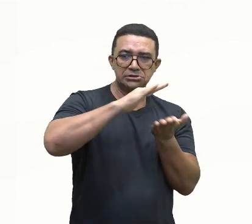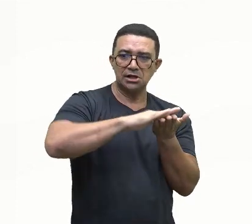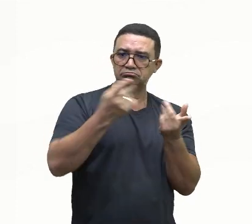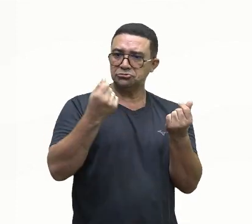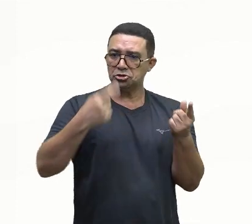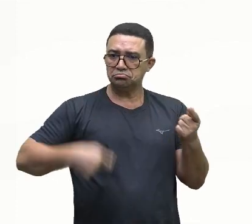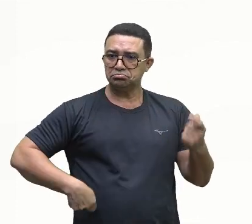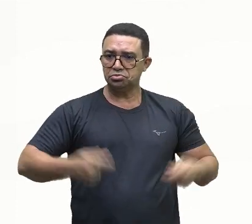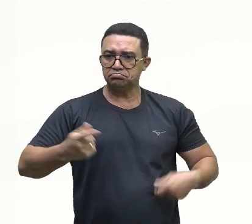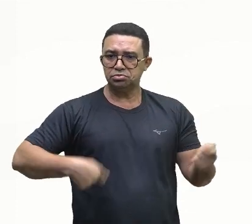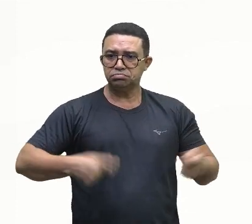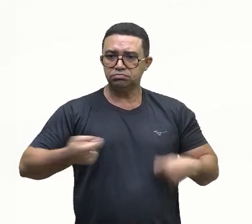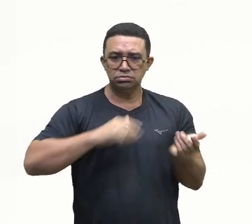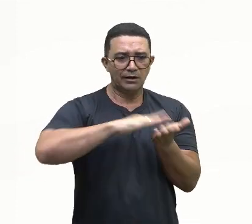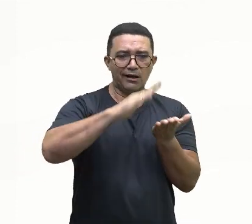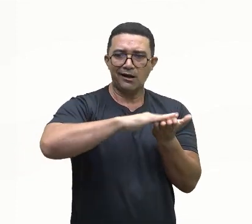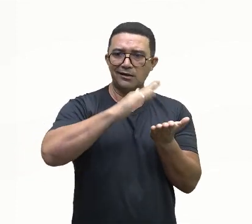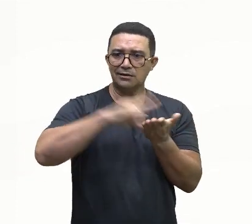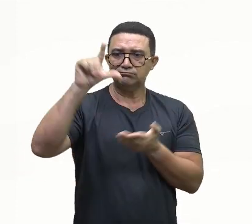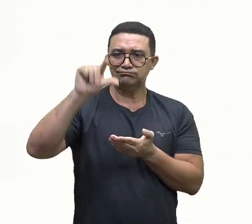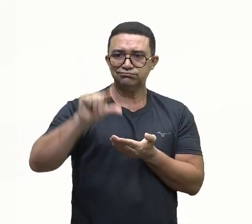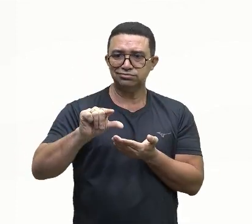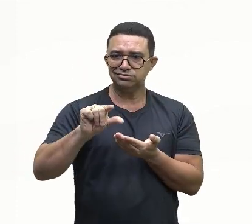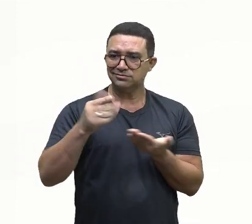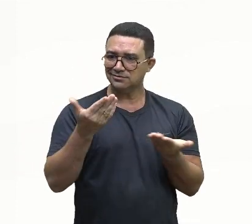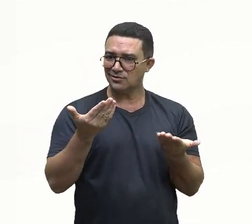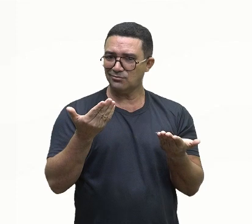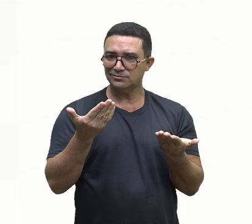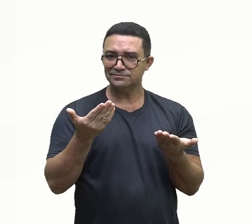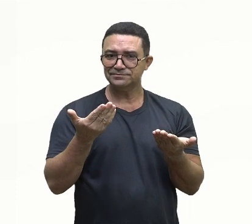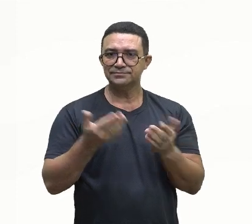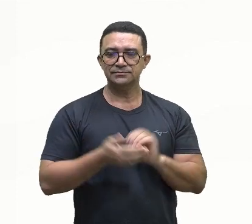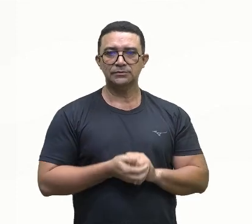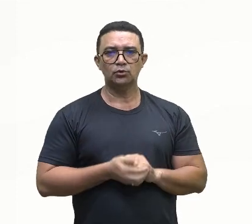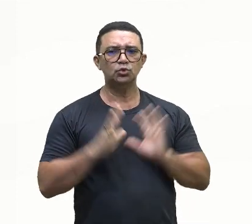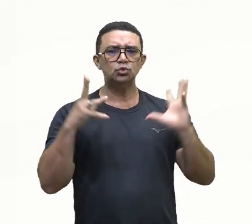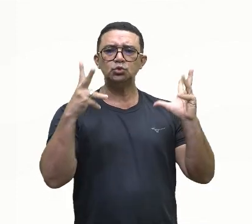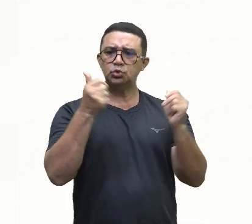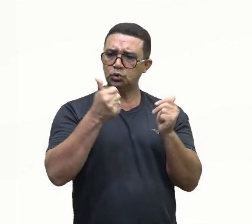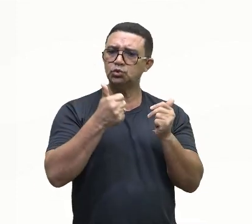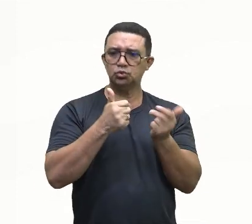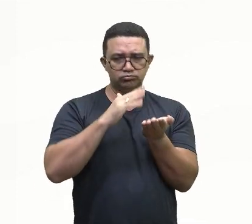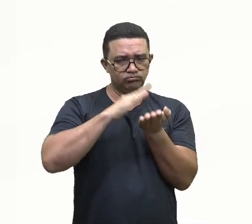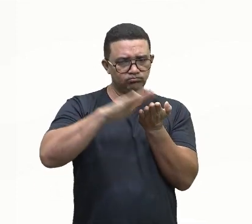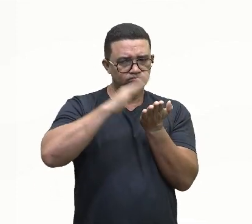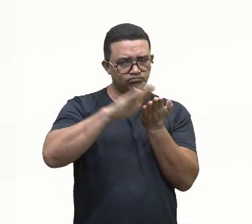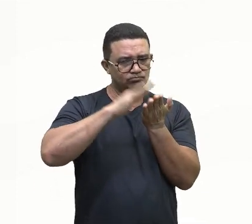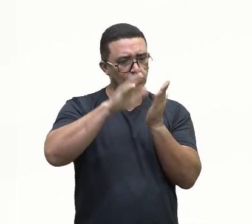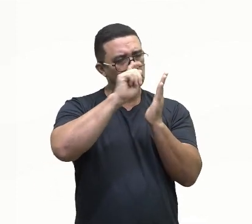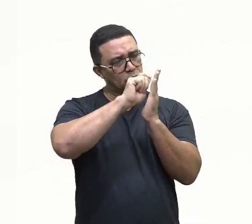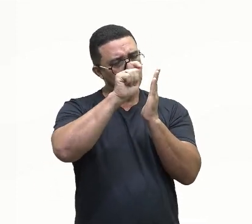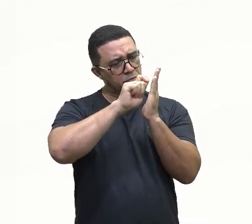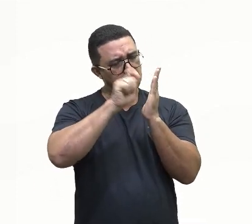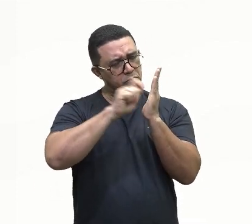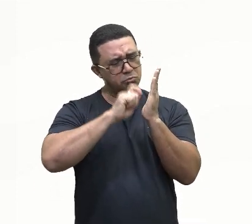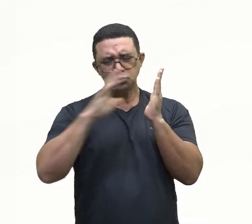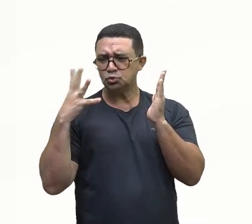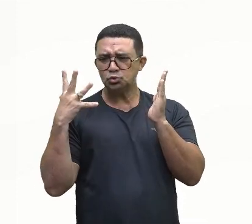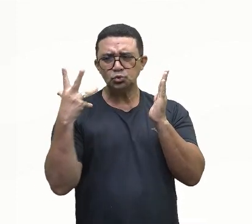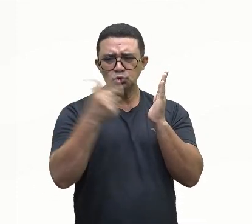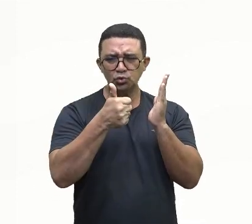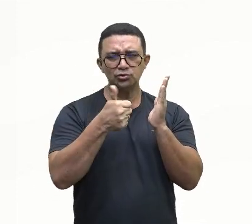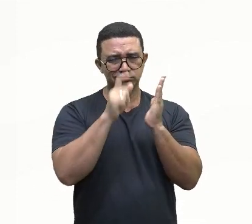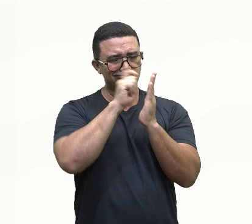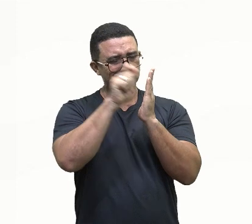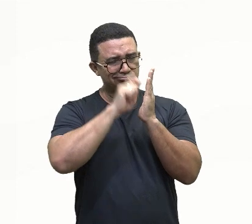o primeiro passo a gente já falou, anotar todas as despesas, anote tudo o que você gasta,